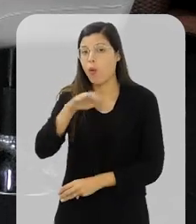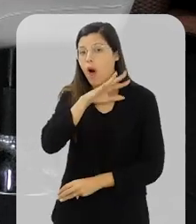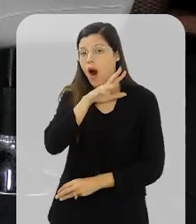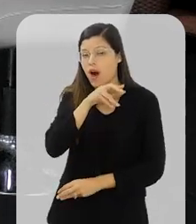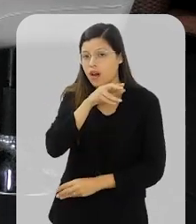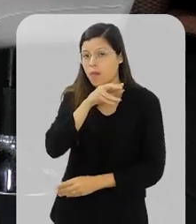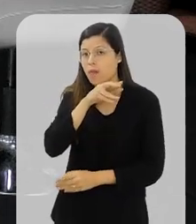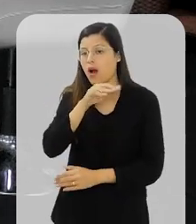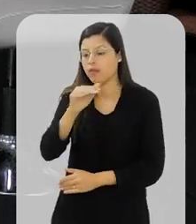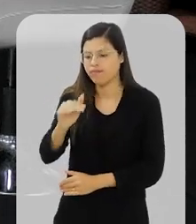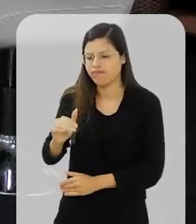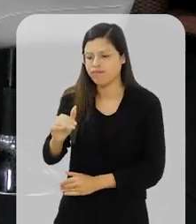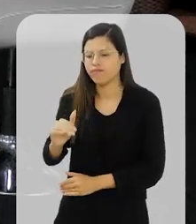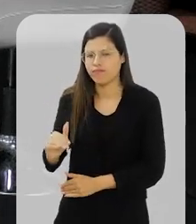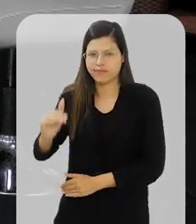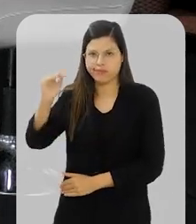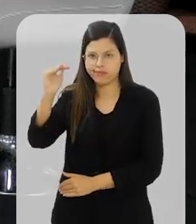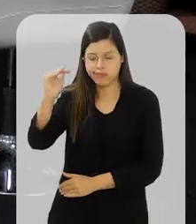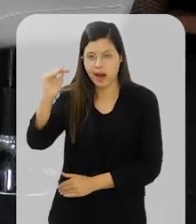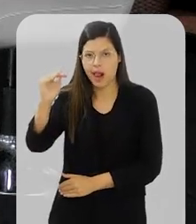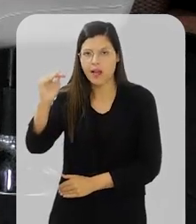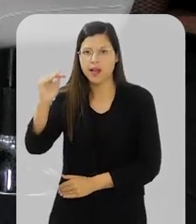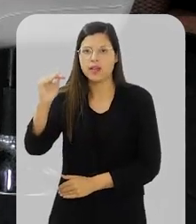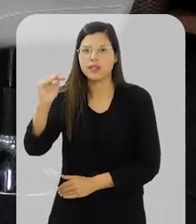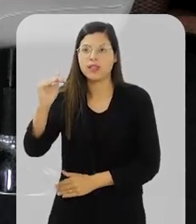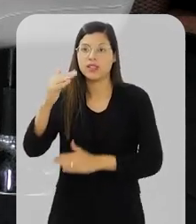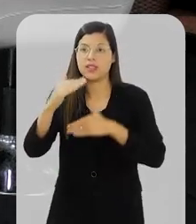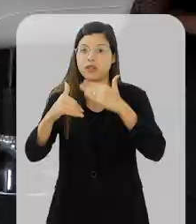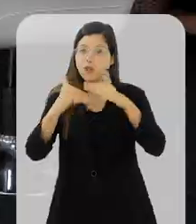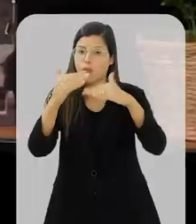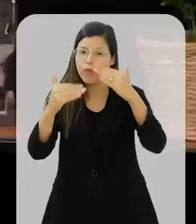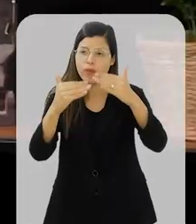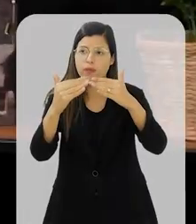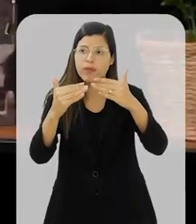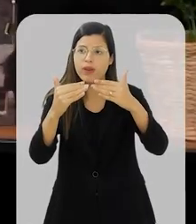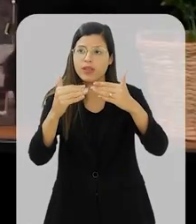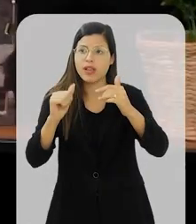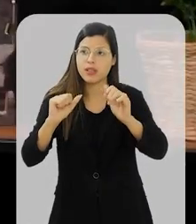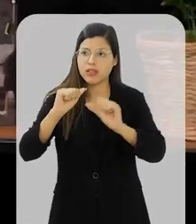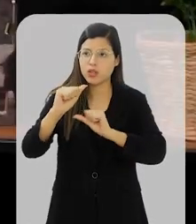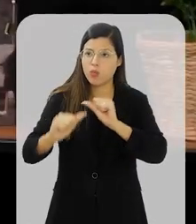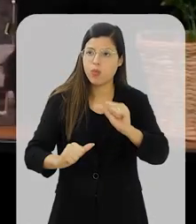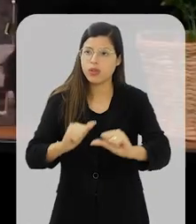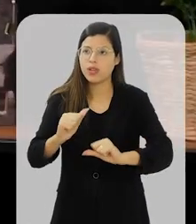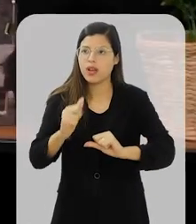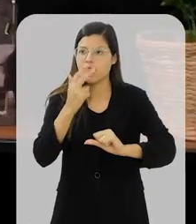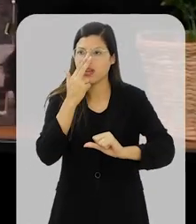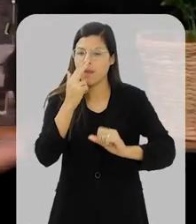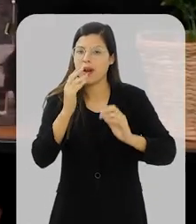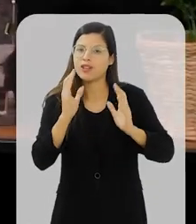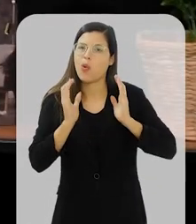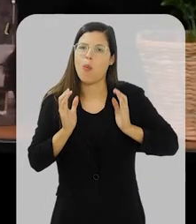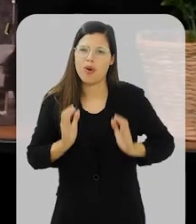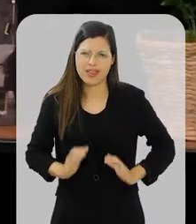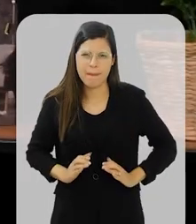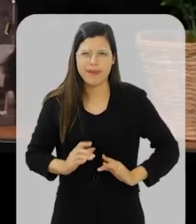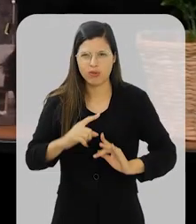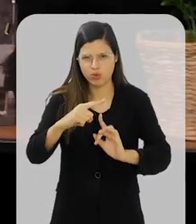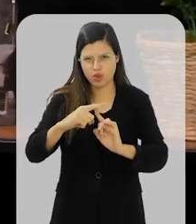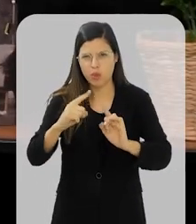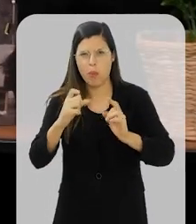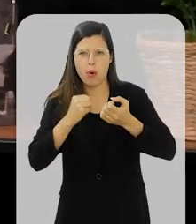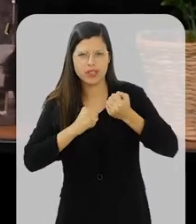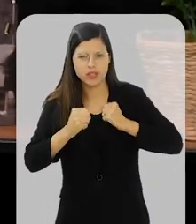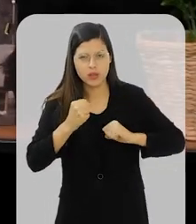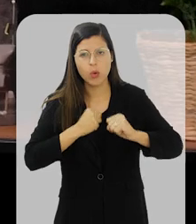ele se torna um adulto, ele venha a desenvolver as alterações que a gente chama do comportamento do tipo ansioso, né? Então,